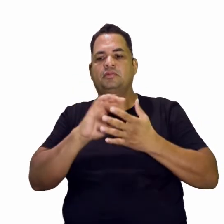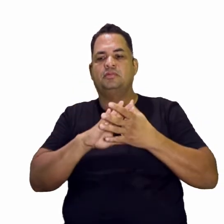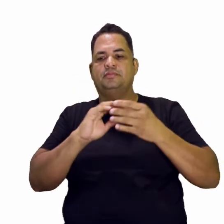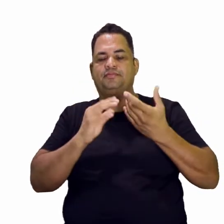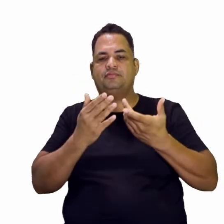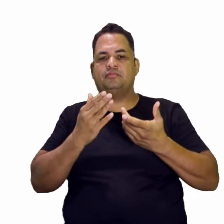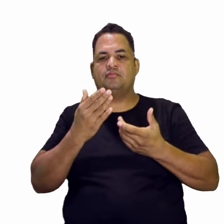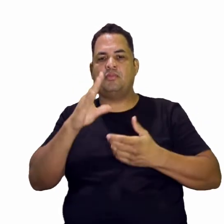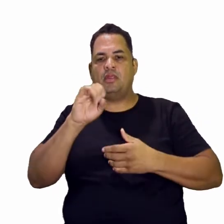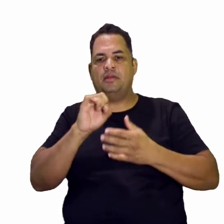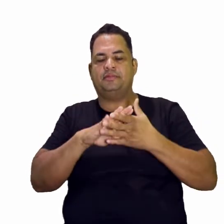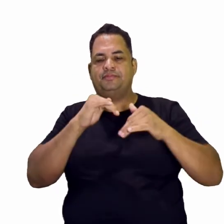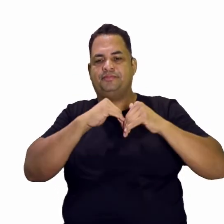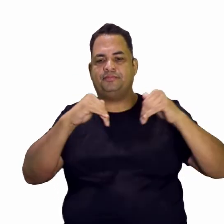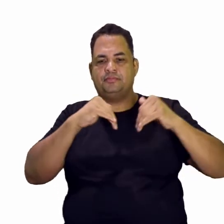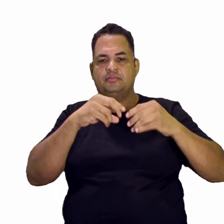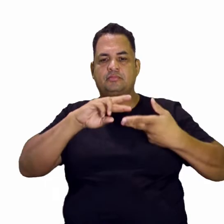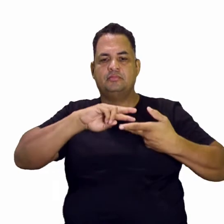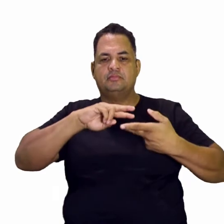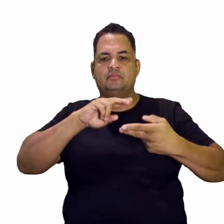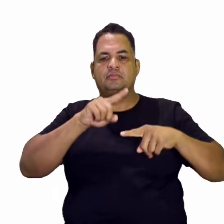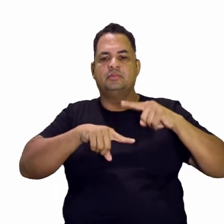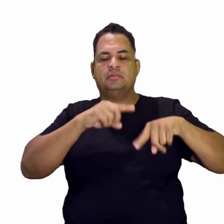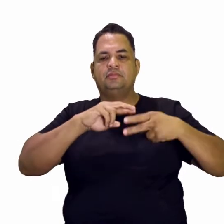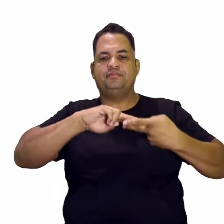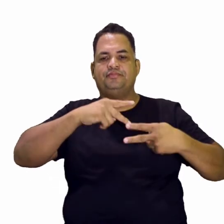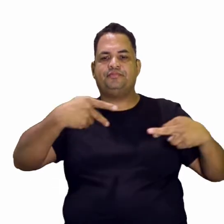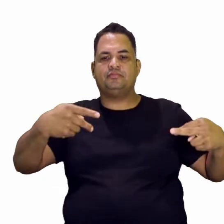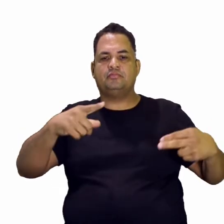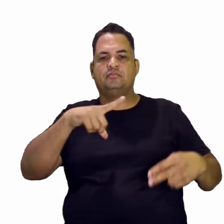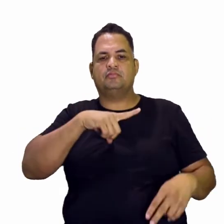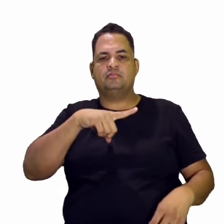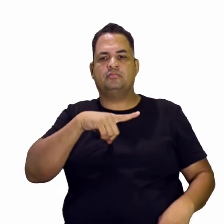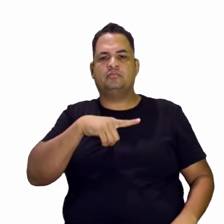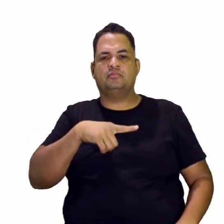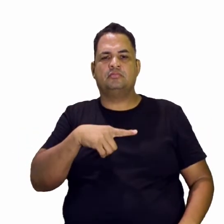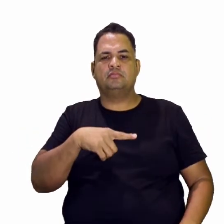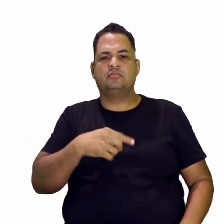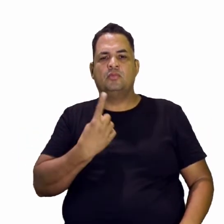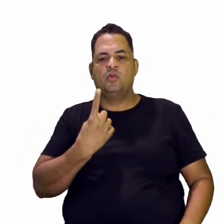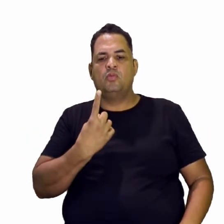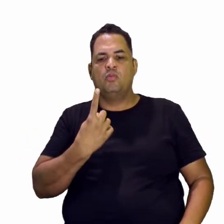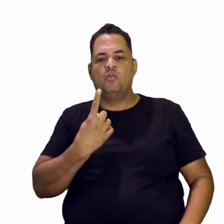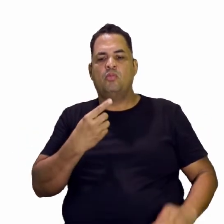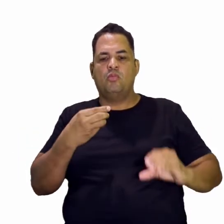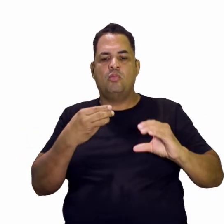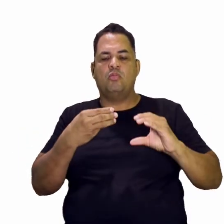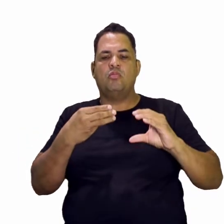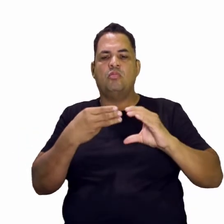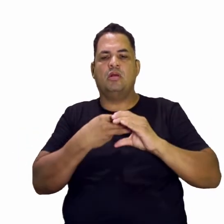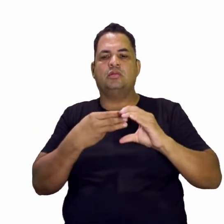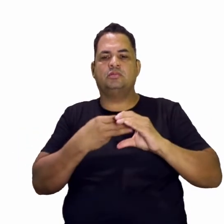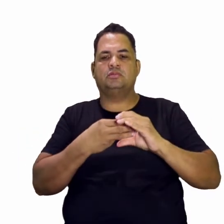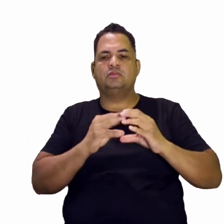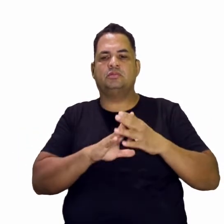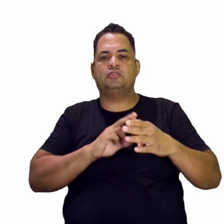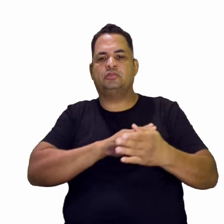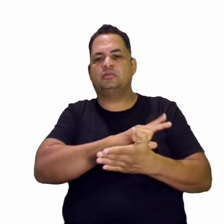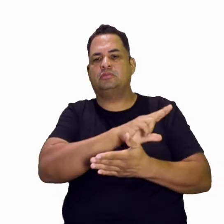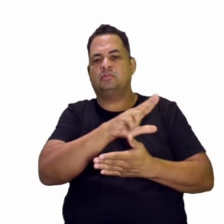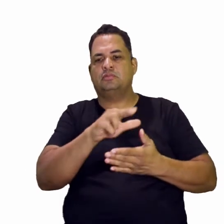desses organismos. Tudo bem? E nós vamos encontrar também organismos unicelulares,